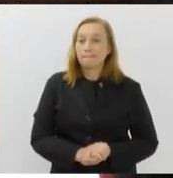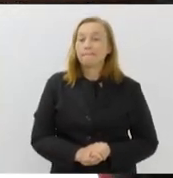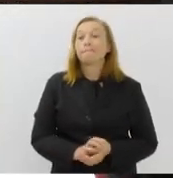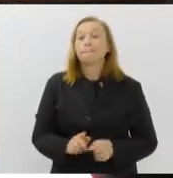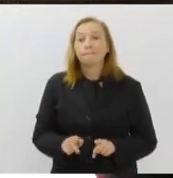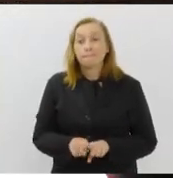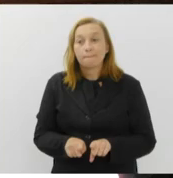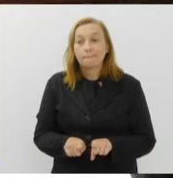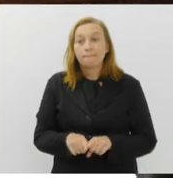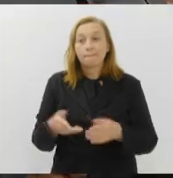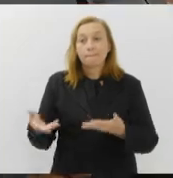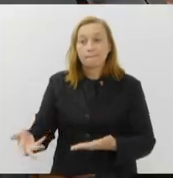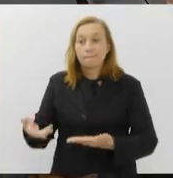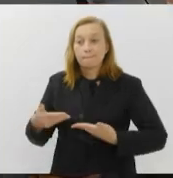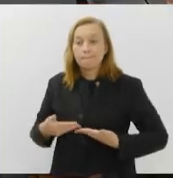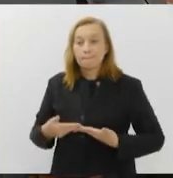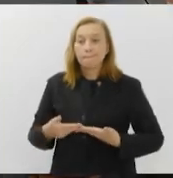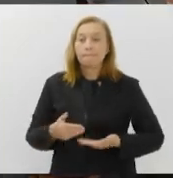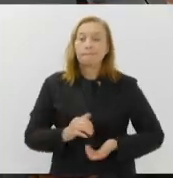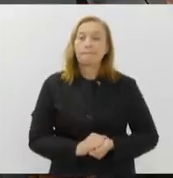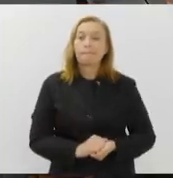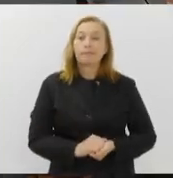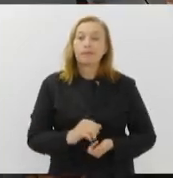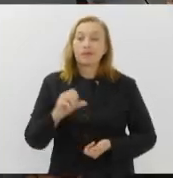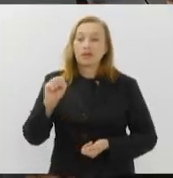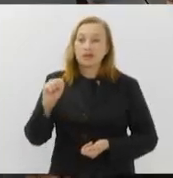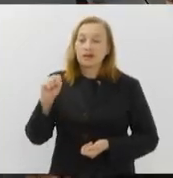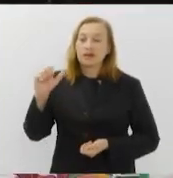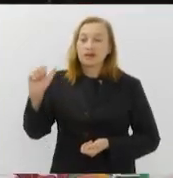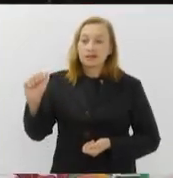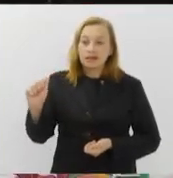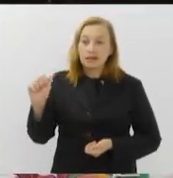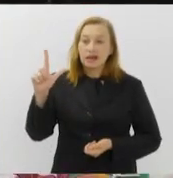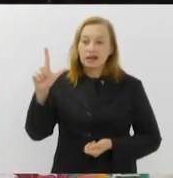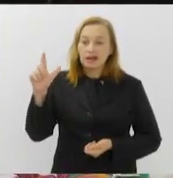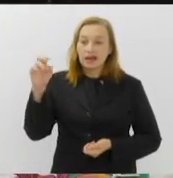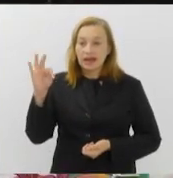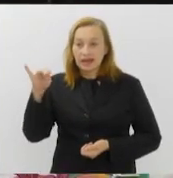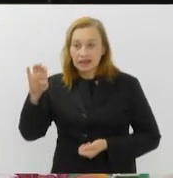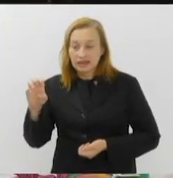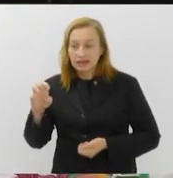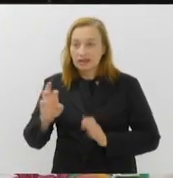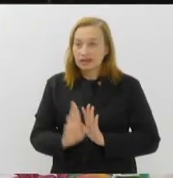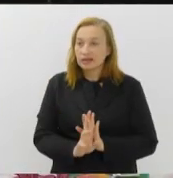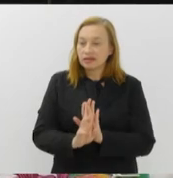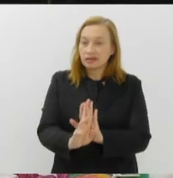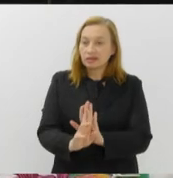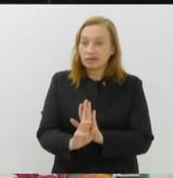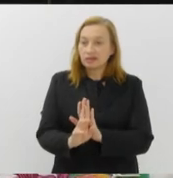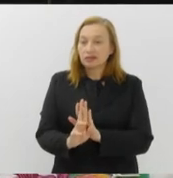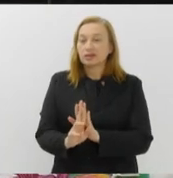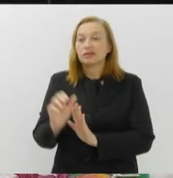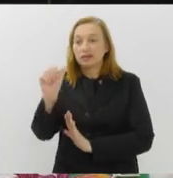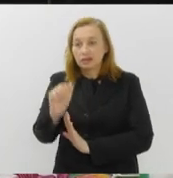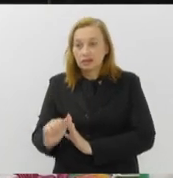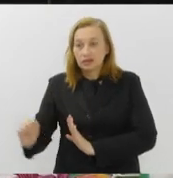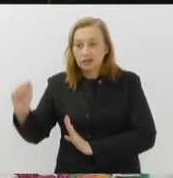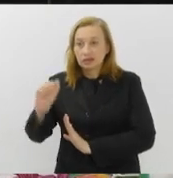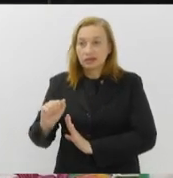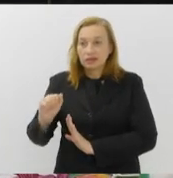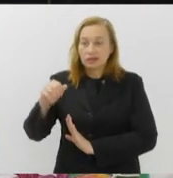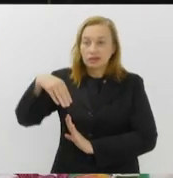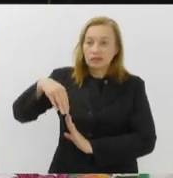Também convidar a senhora Salete Feliciano da Silva, que é representante da Associação Mar